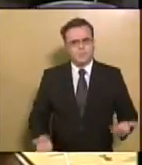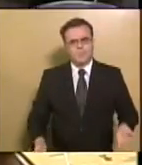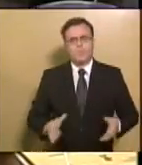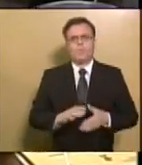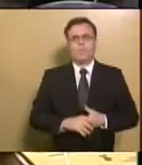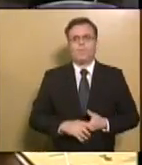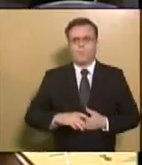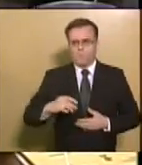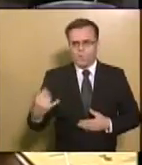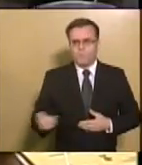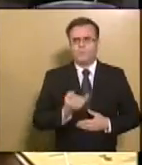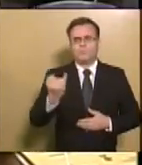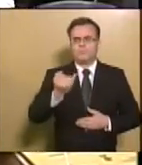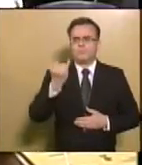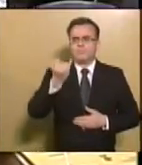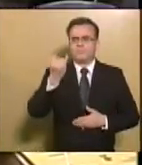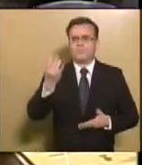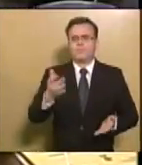importância de